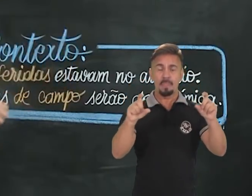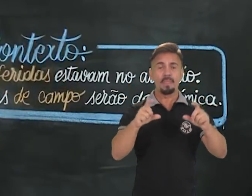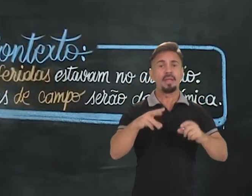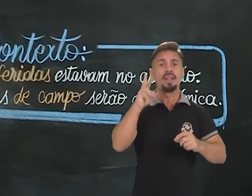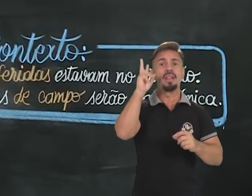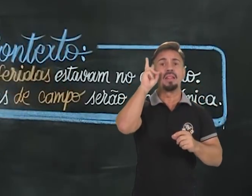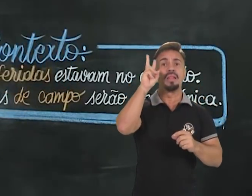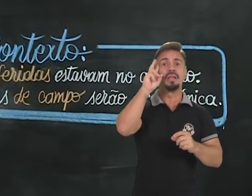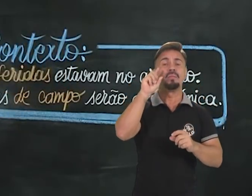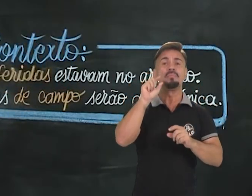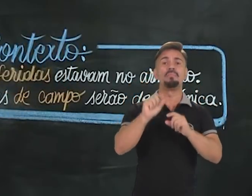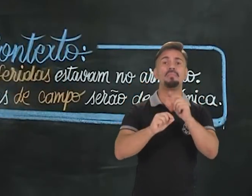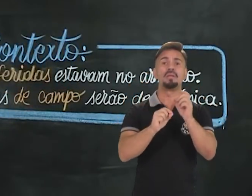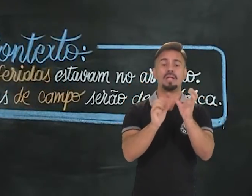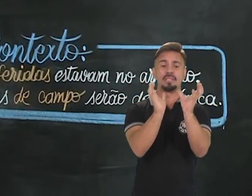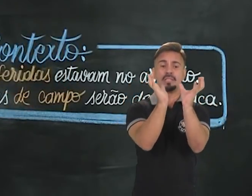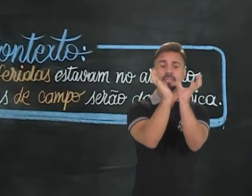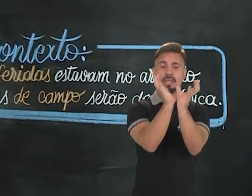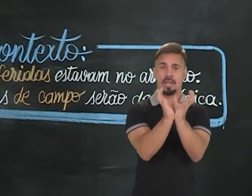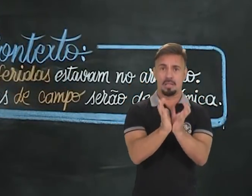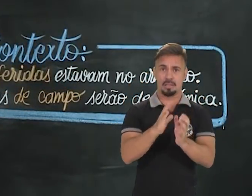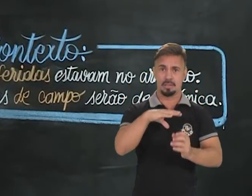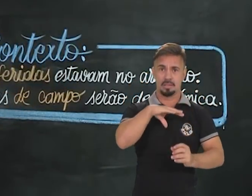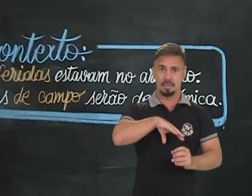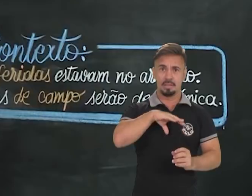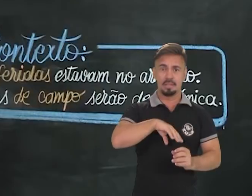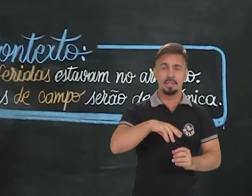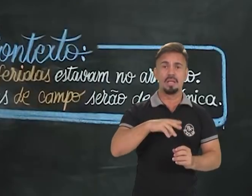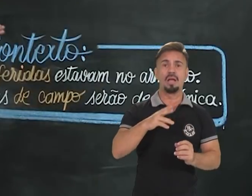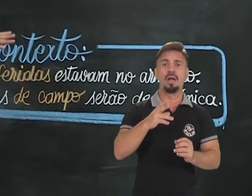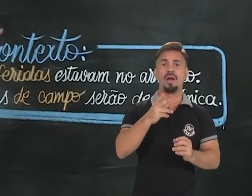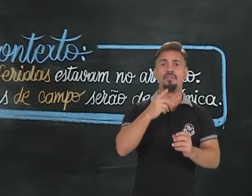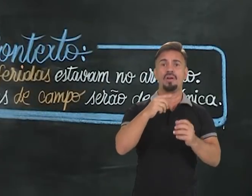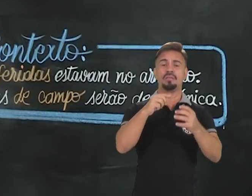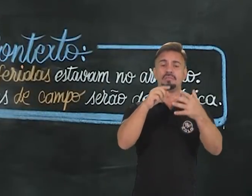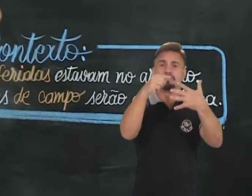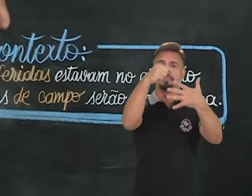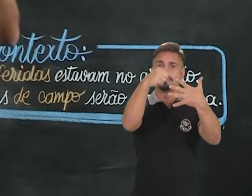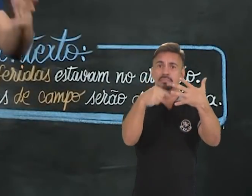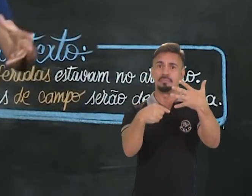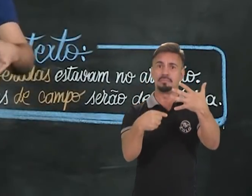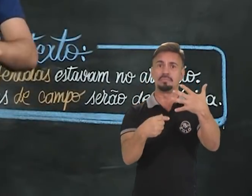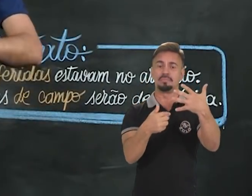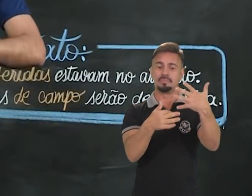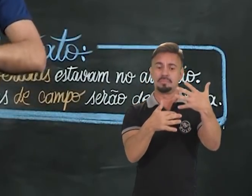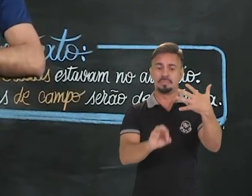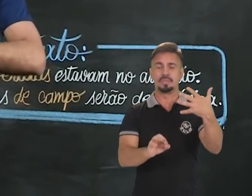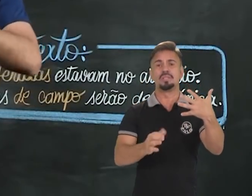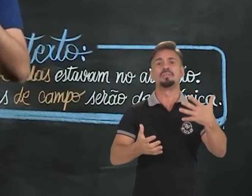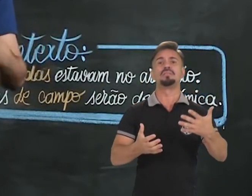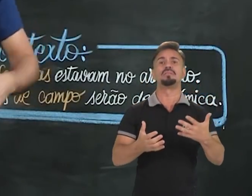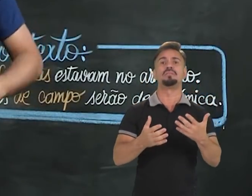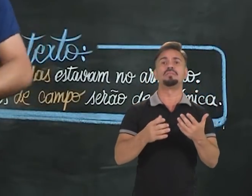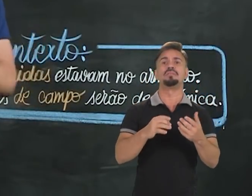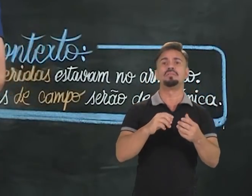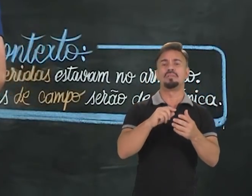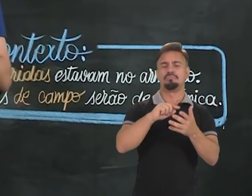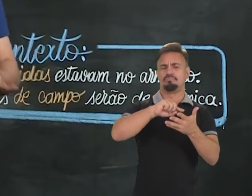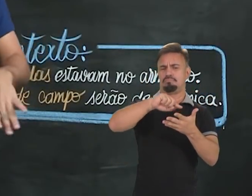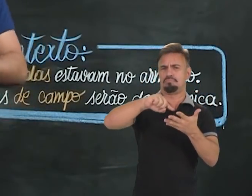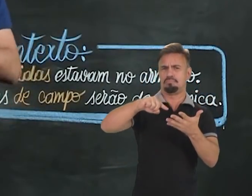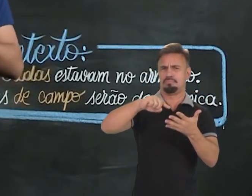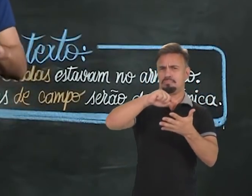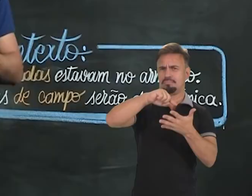Vamos lembrar que quando a gente fala em classes na língua portuguesa, a gente está falando de 10 classes fundamentais, que vão lá desde o substantivo até o verbo,